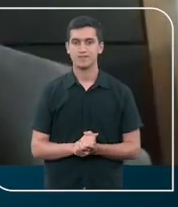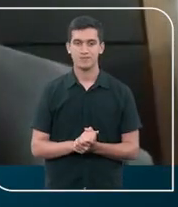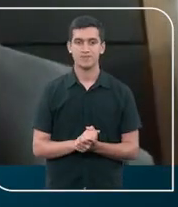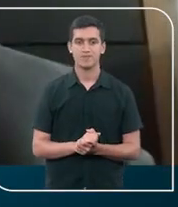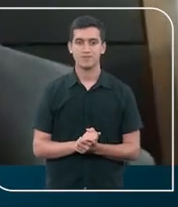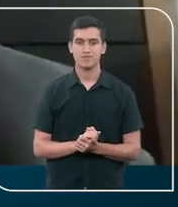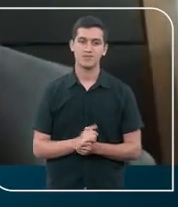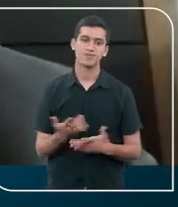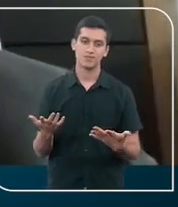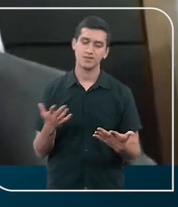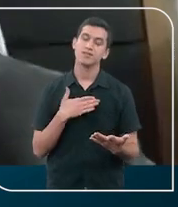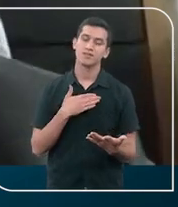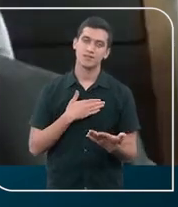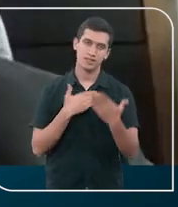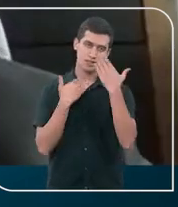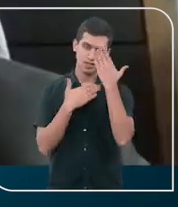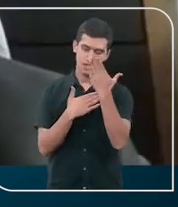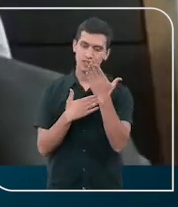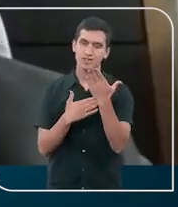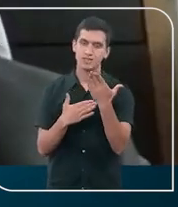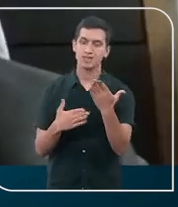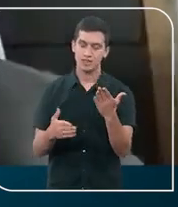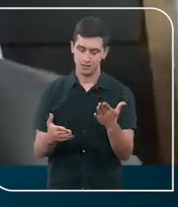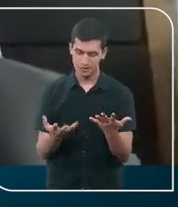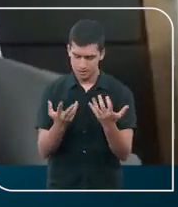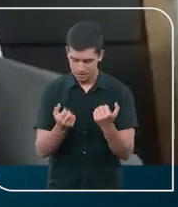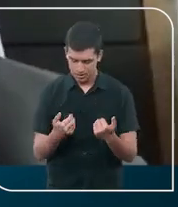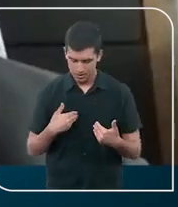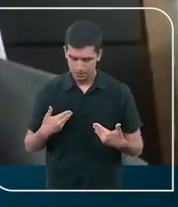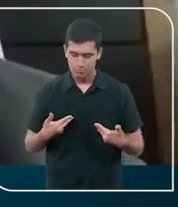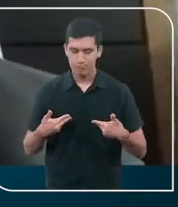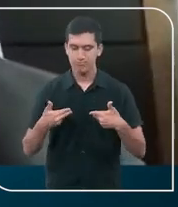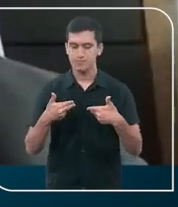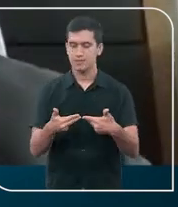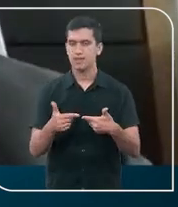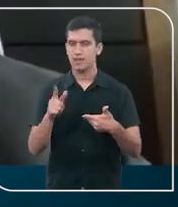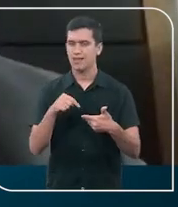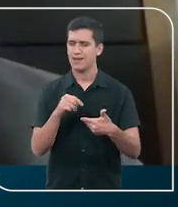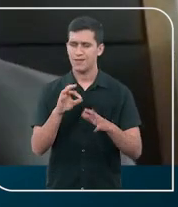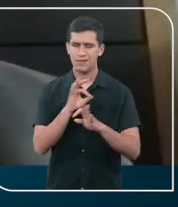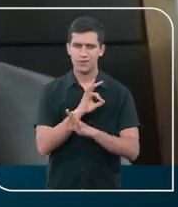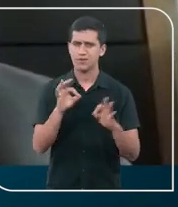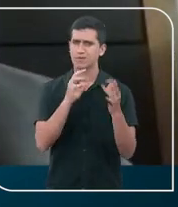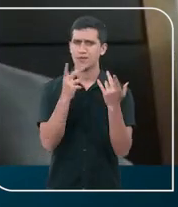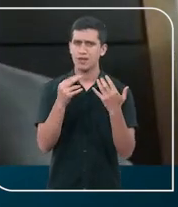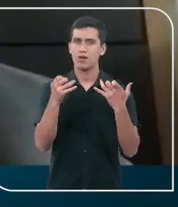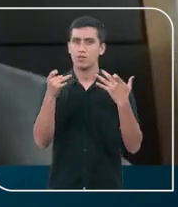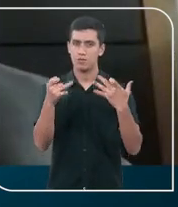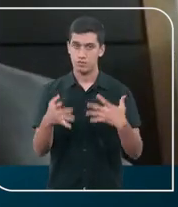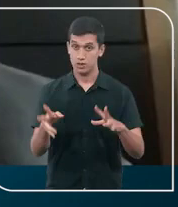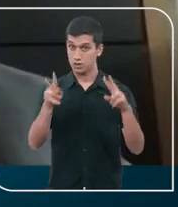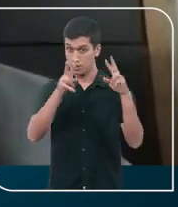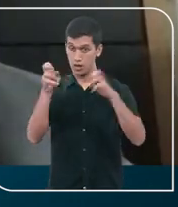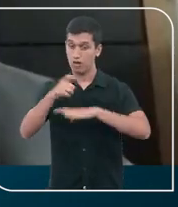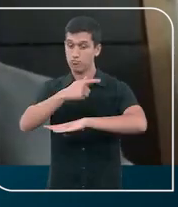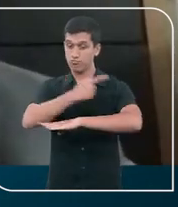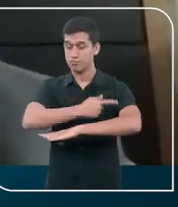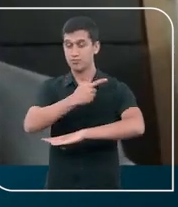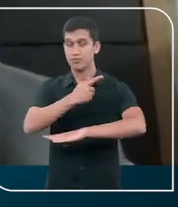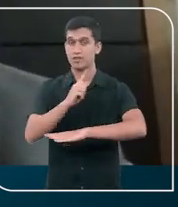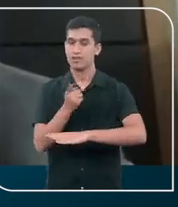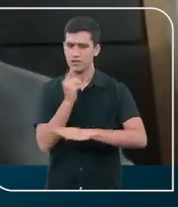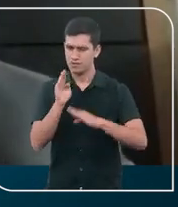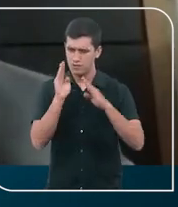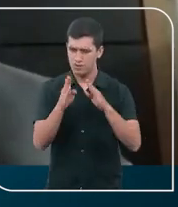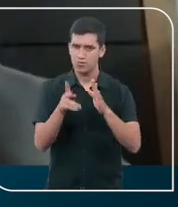Eu que agradeço a participação, como disse André Resch, é um prazer falar sobre condomínios, né? É nosso objeto não só de